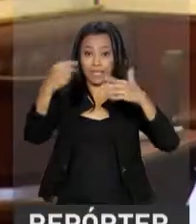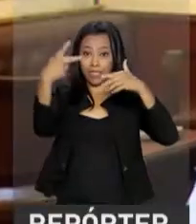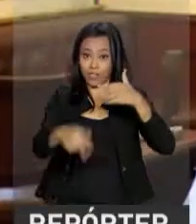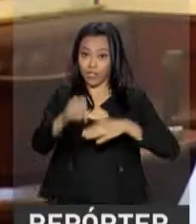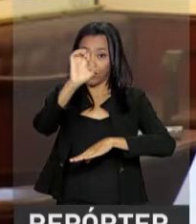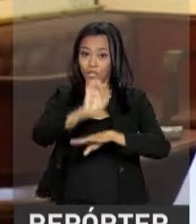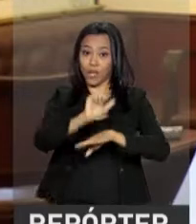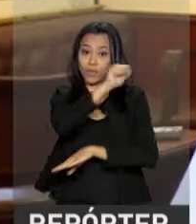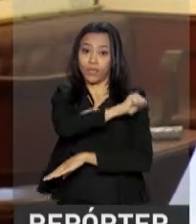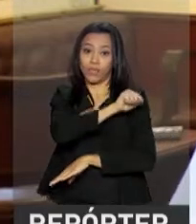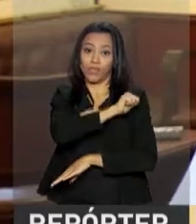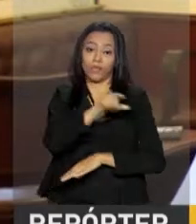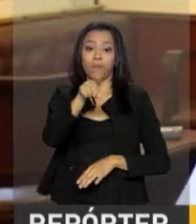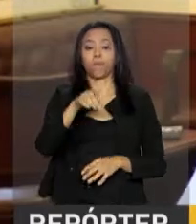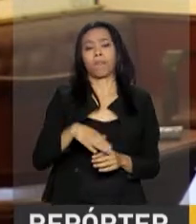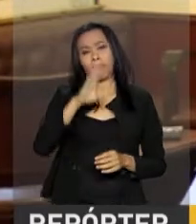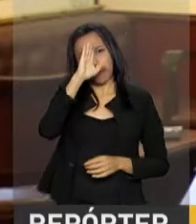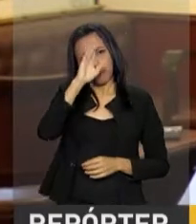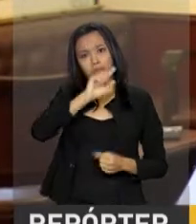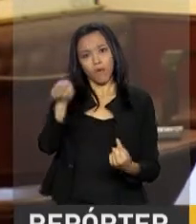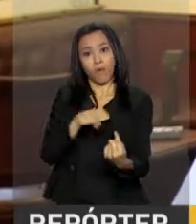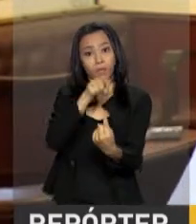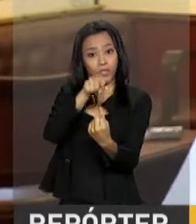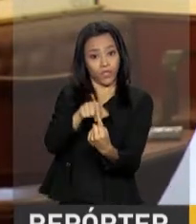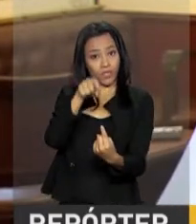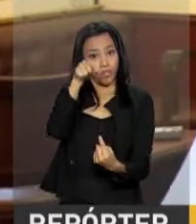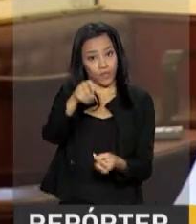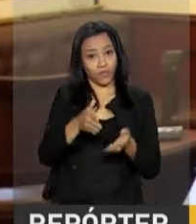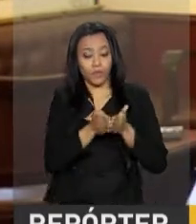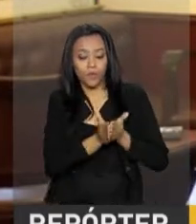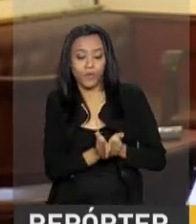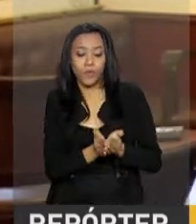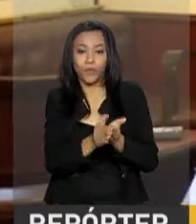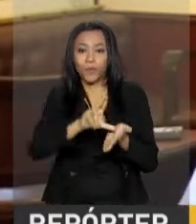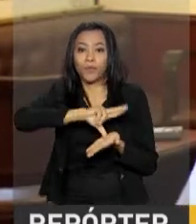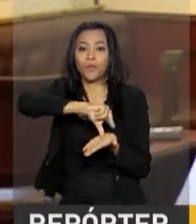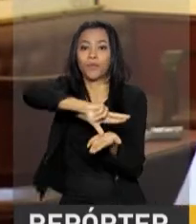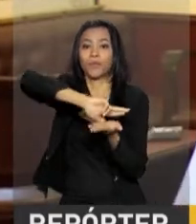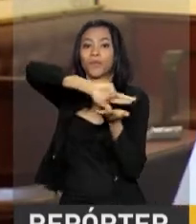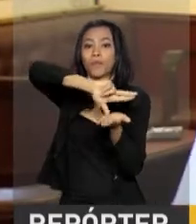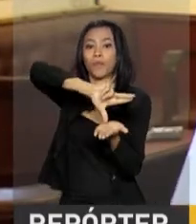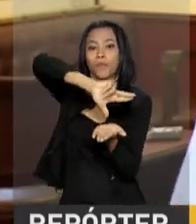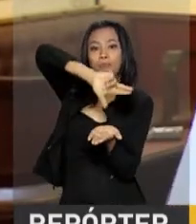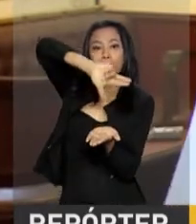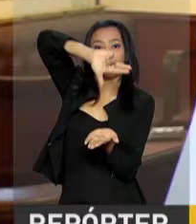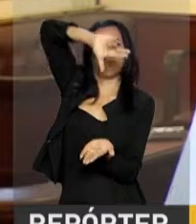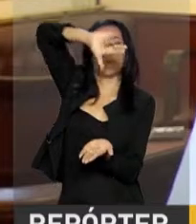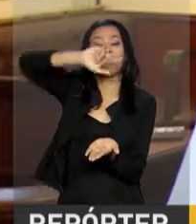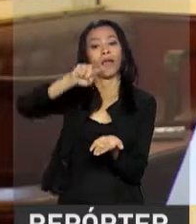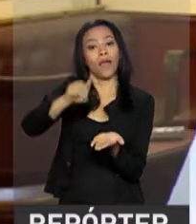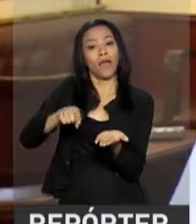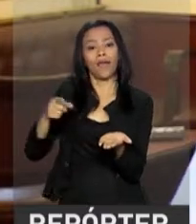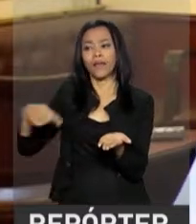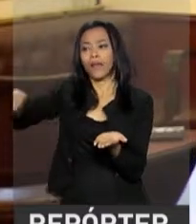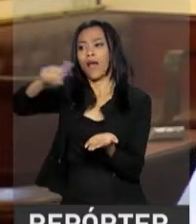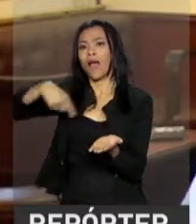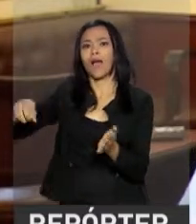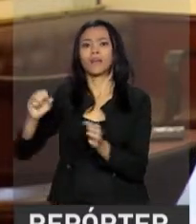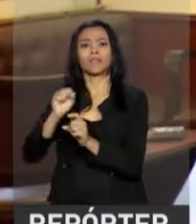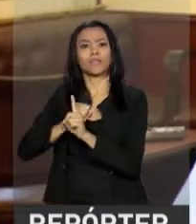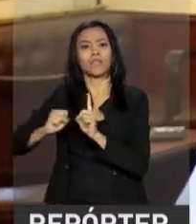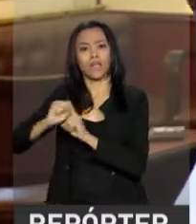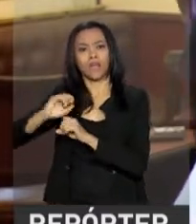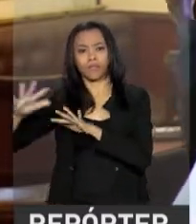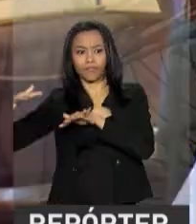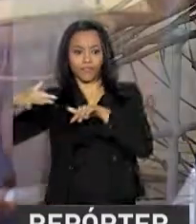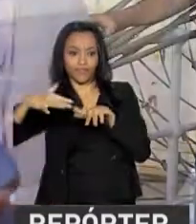Um dos principais objetivos do navio veleiro Cisne Branco é essa identificação da sociedade com o mar, até porque nós fomos